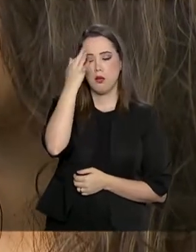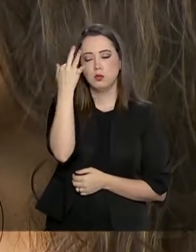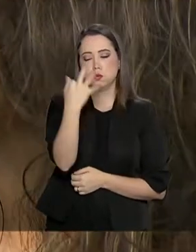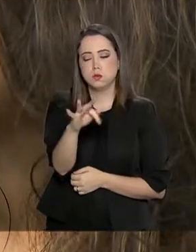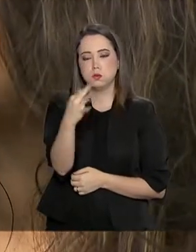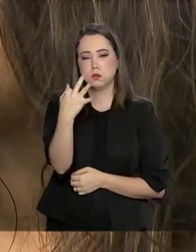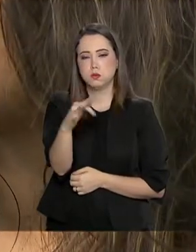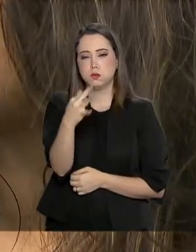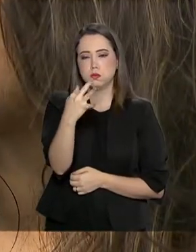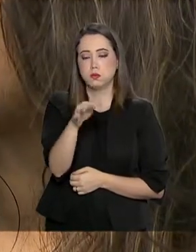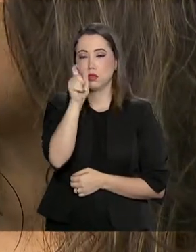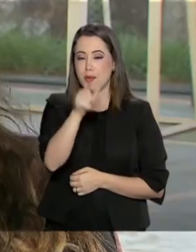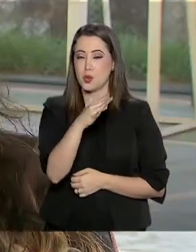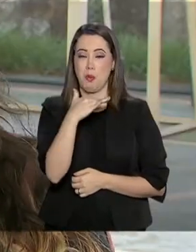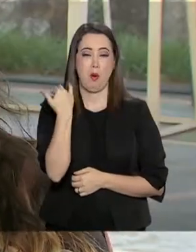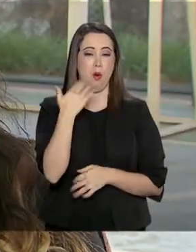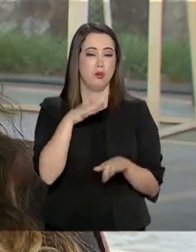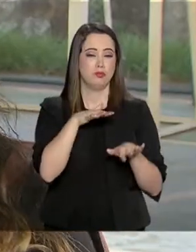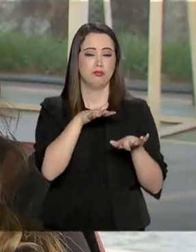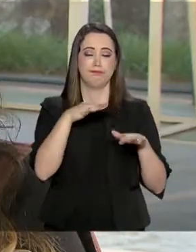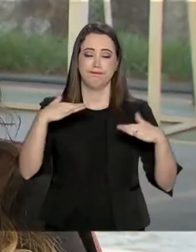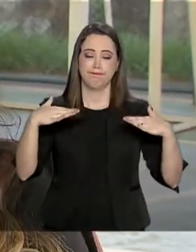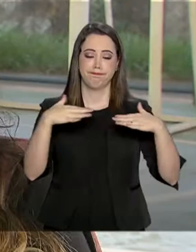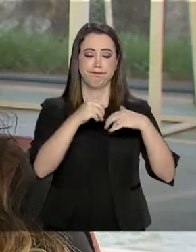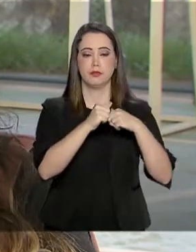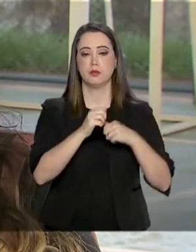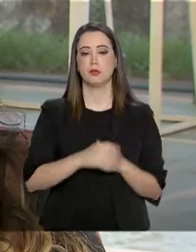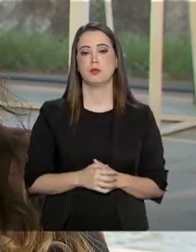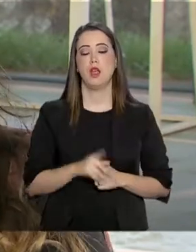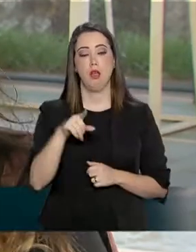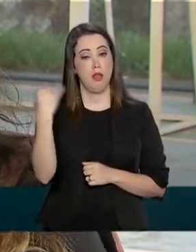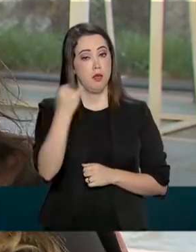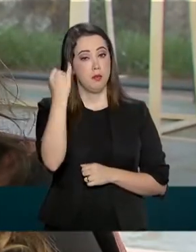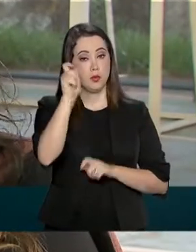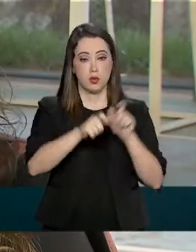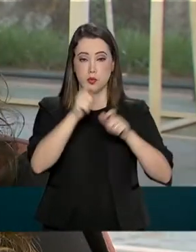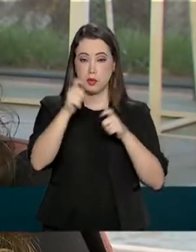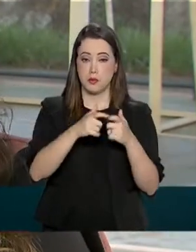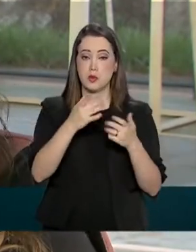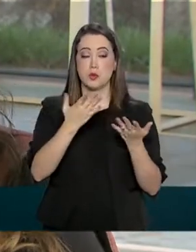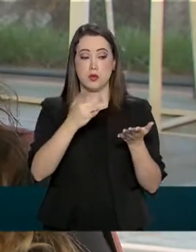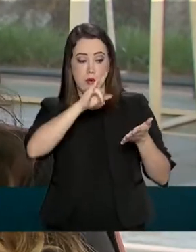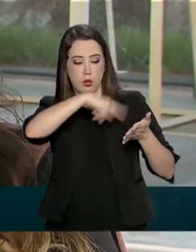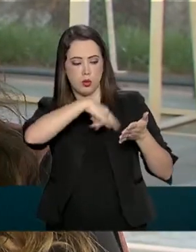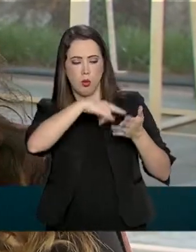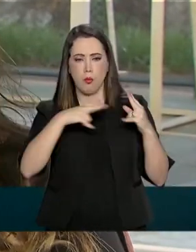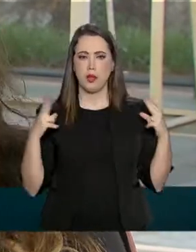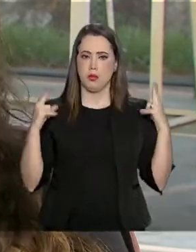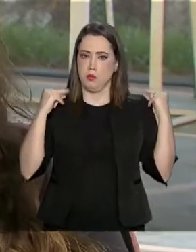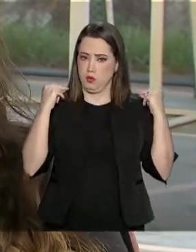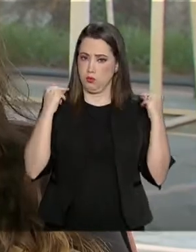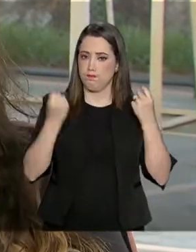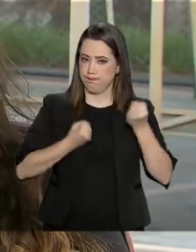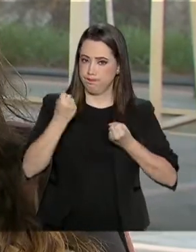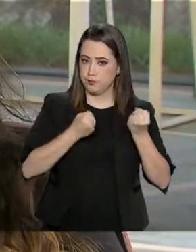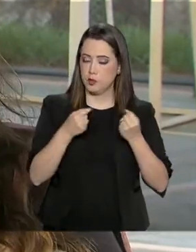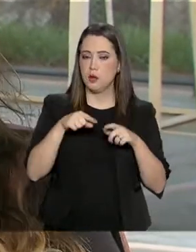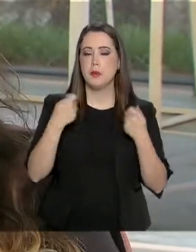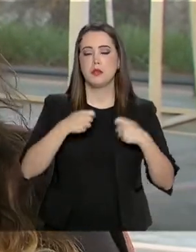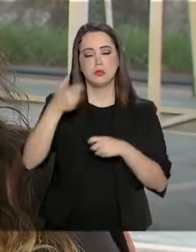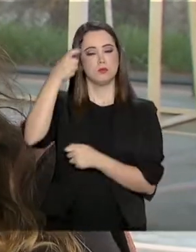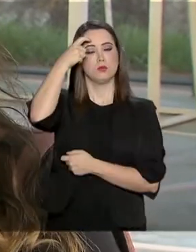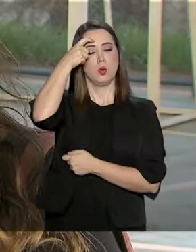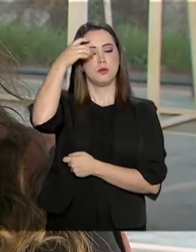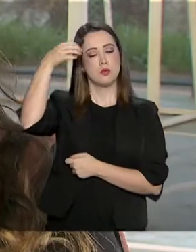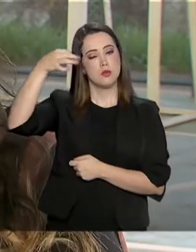um ente querido no acidente. É importante porque as pessoas da nossa idade, que vão tirar carteira por agora, precisam estar conscientes no trânsito,